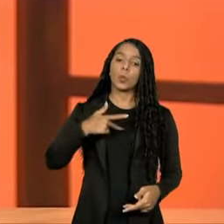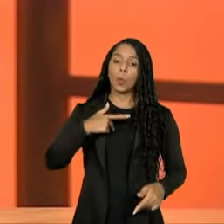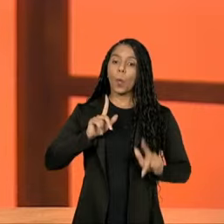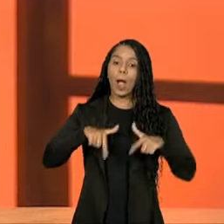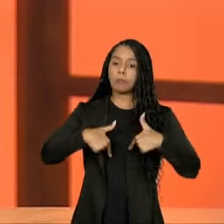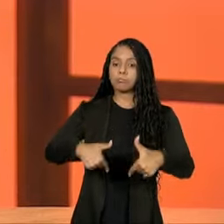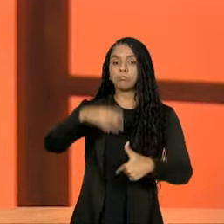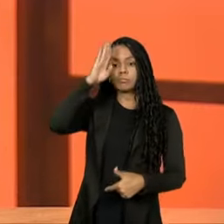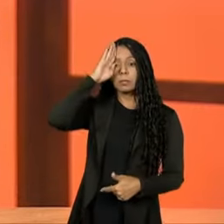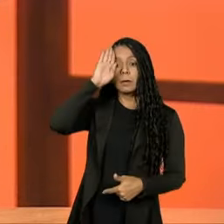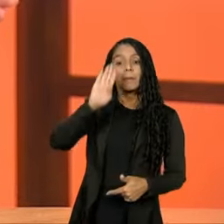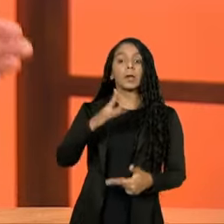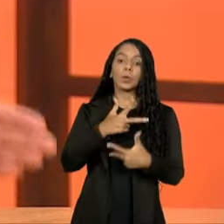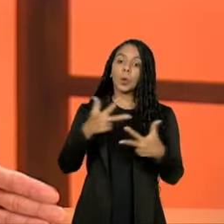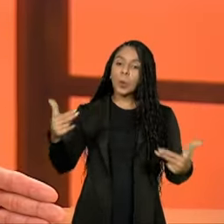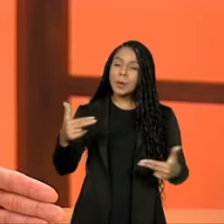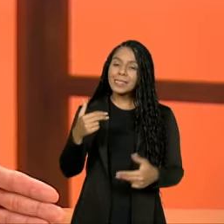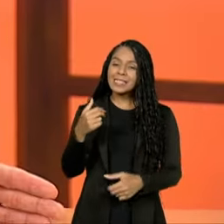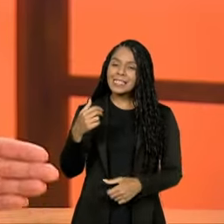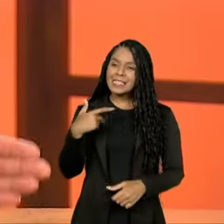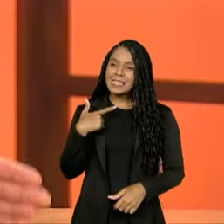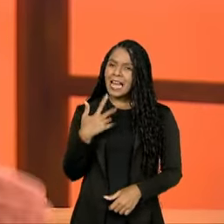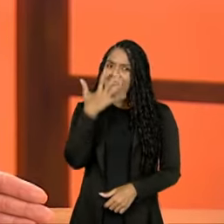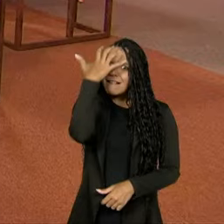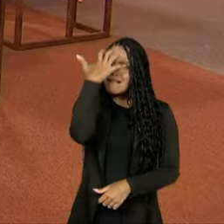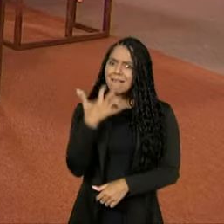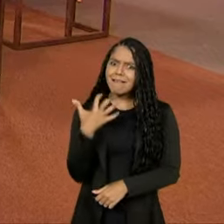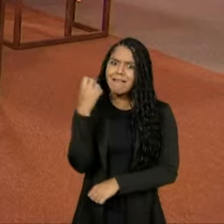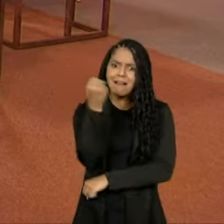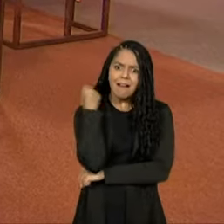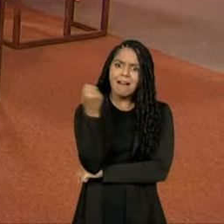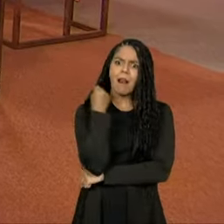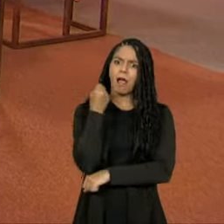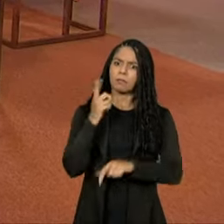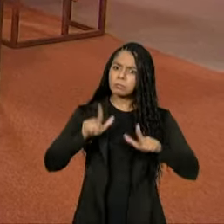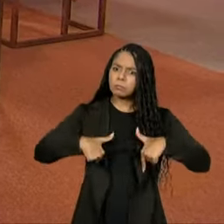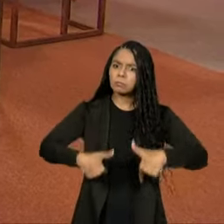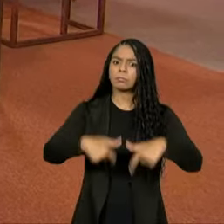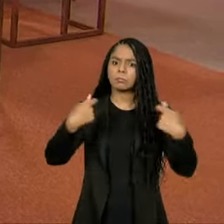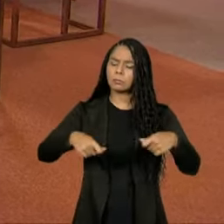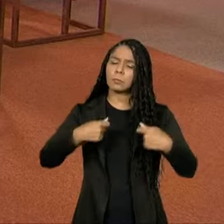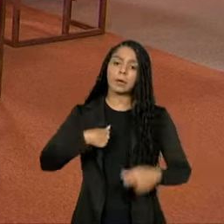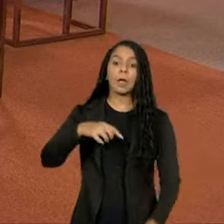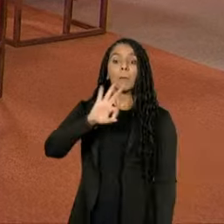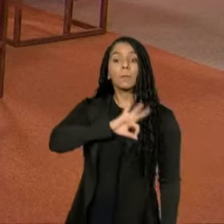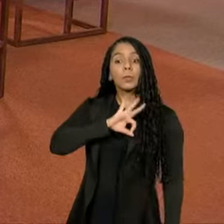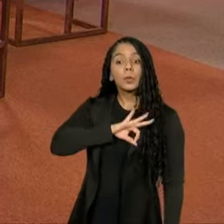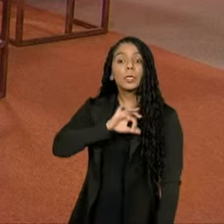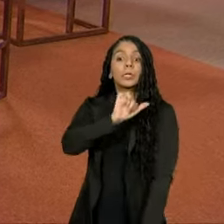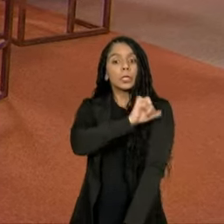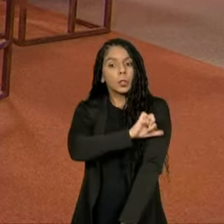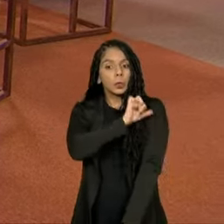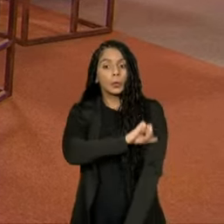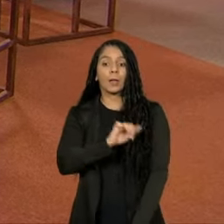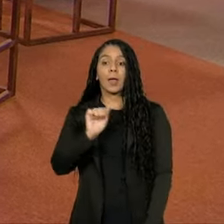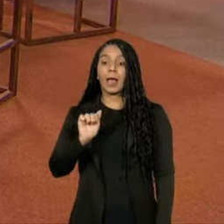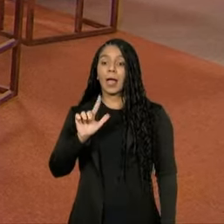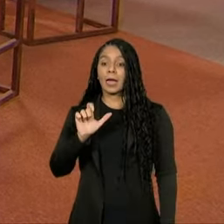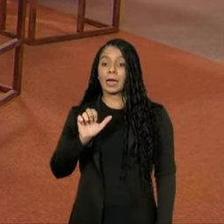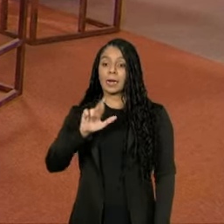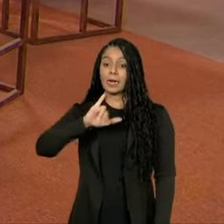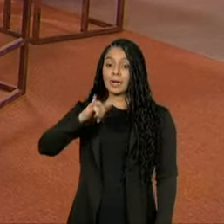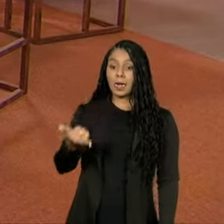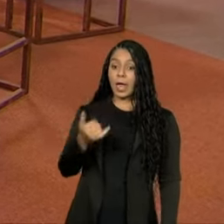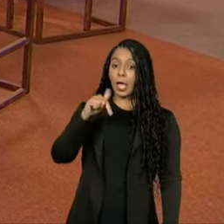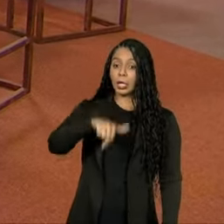algo grave, alguma atitude tem que ser tomada para que a polícia carioca, para que a LERJ aqui